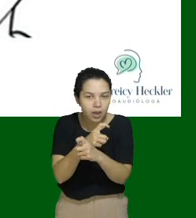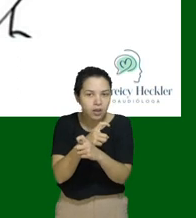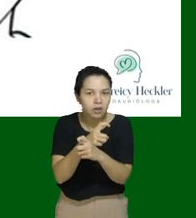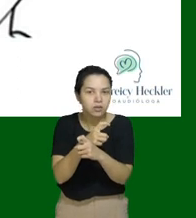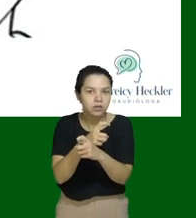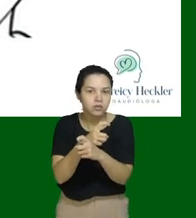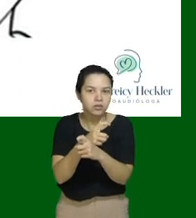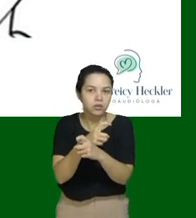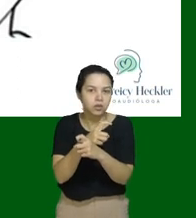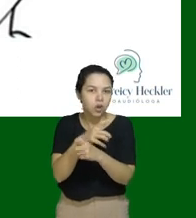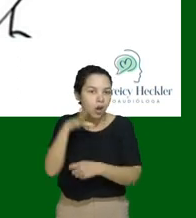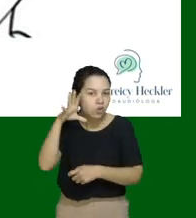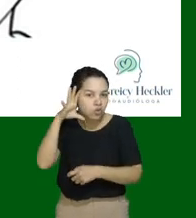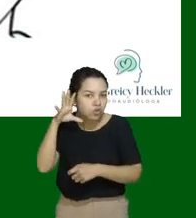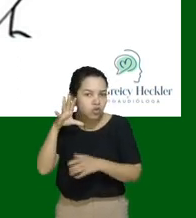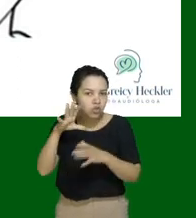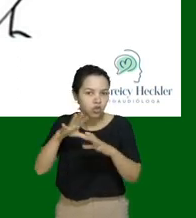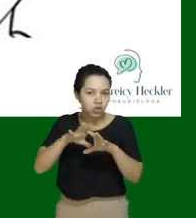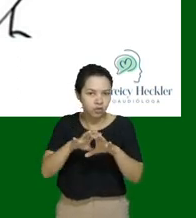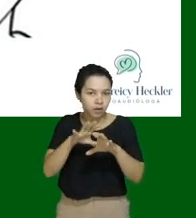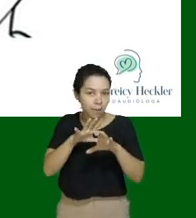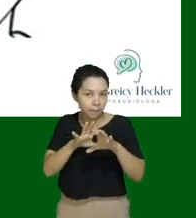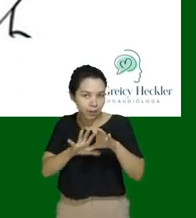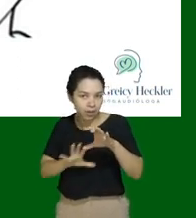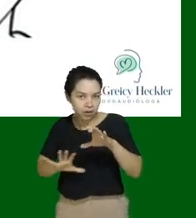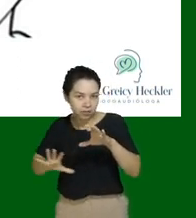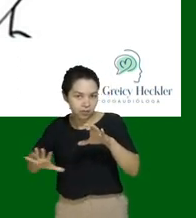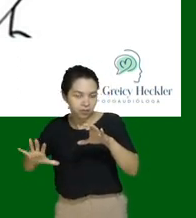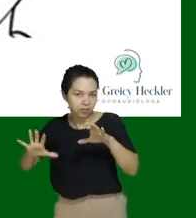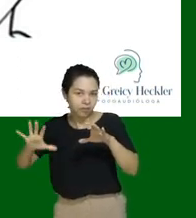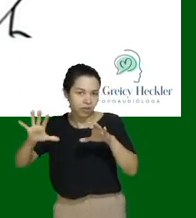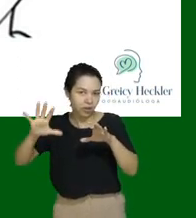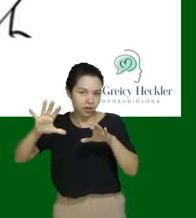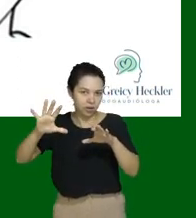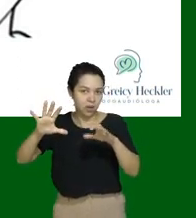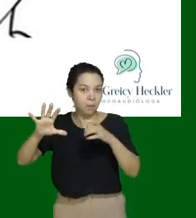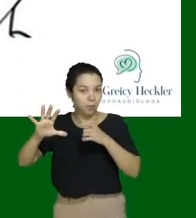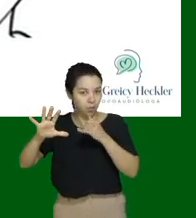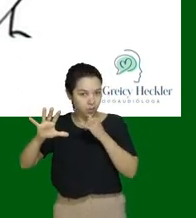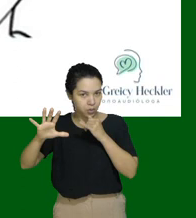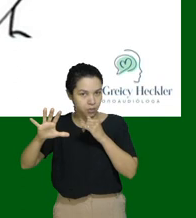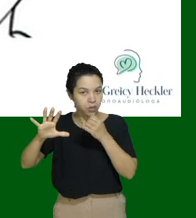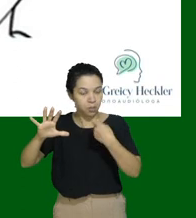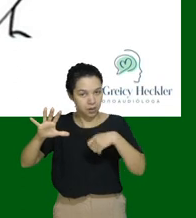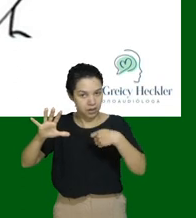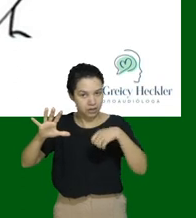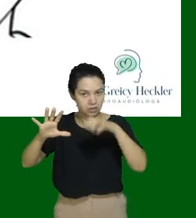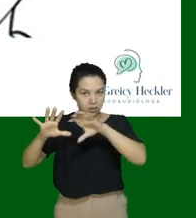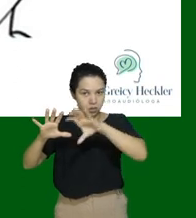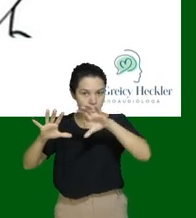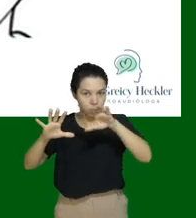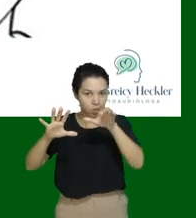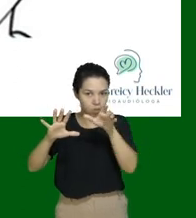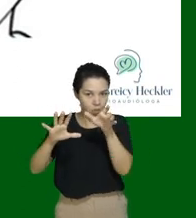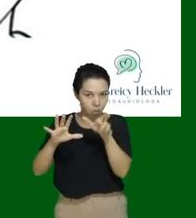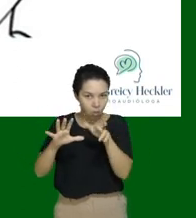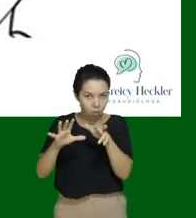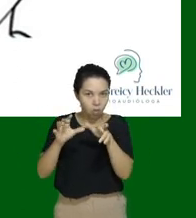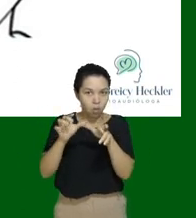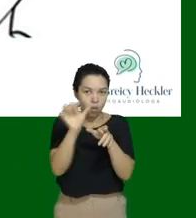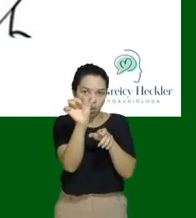periférica. Então, eu vou precisar recrutar tronco encefálico, a basezinha